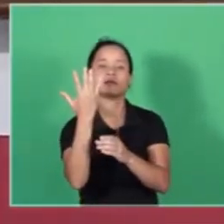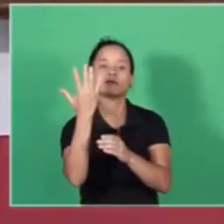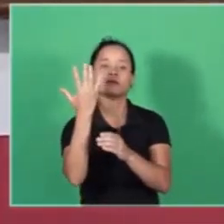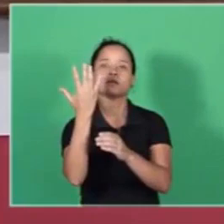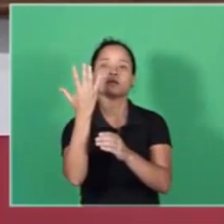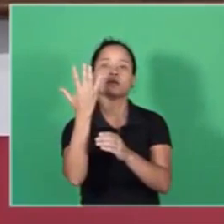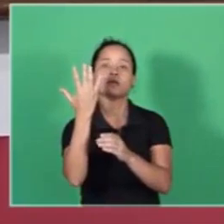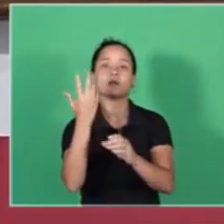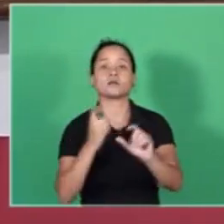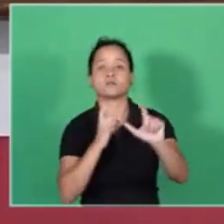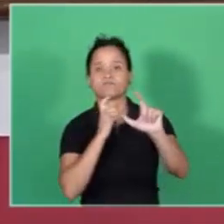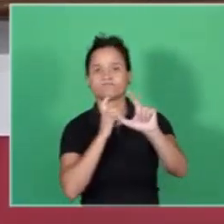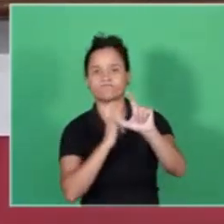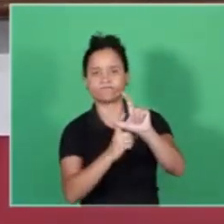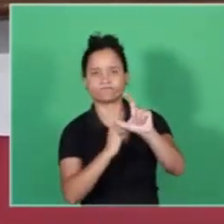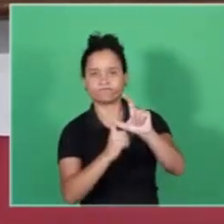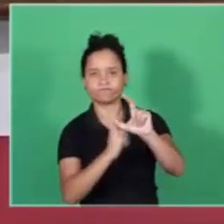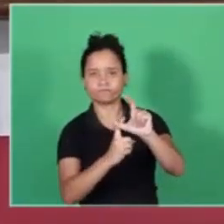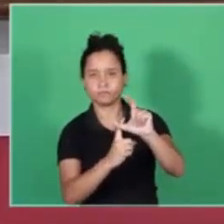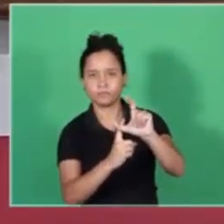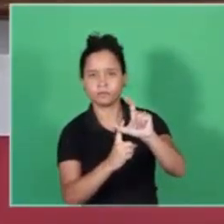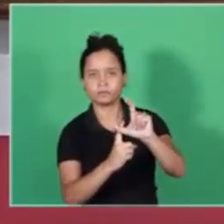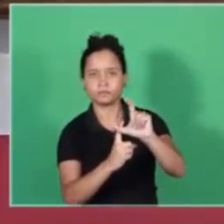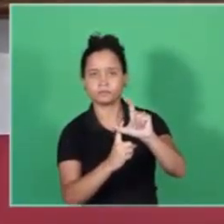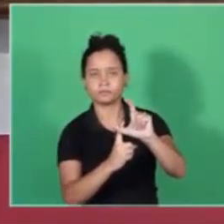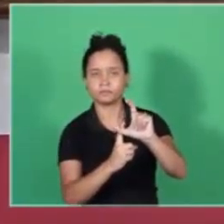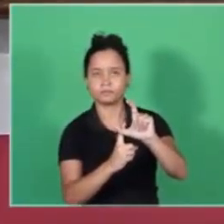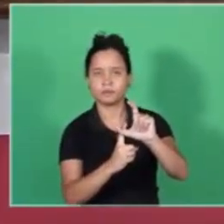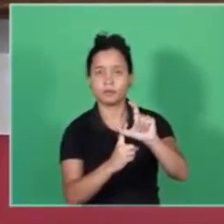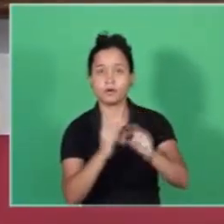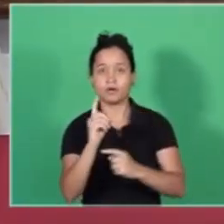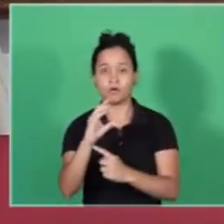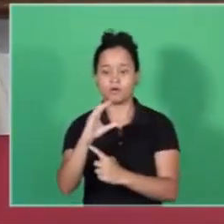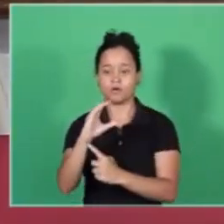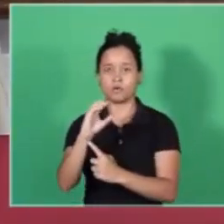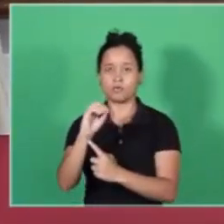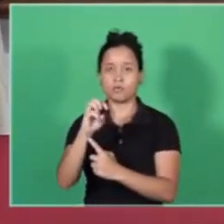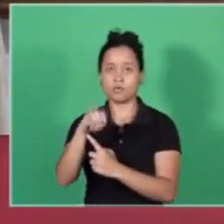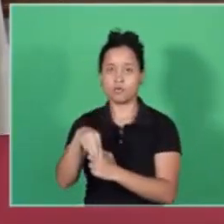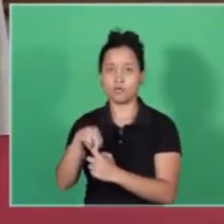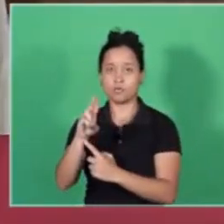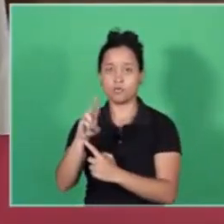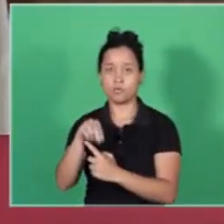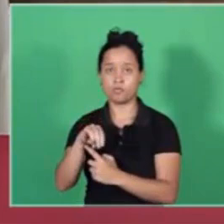Chamado comunismo. Olha aqui, a teologia é de Engels.